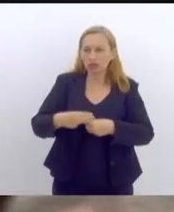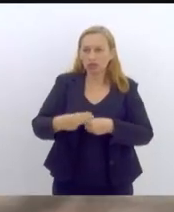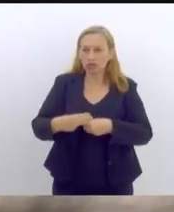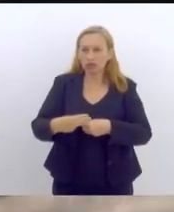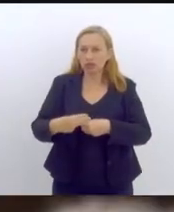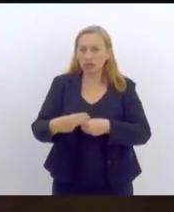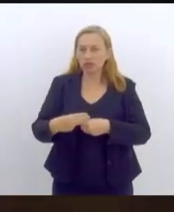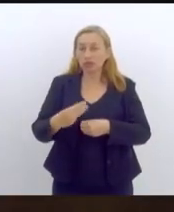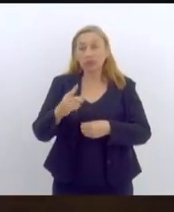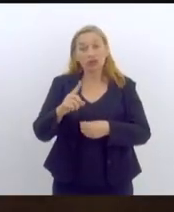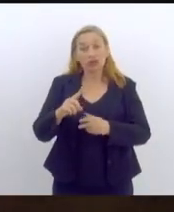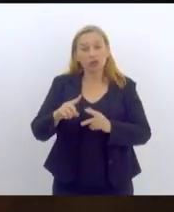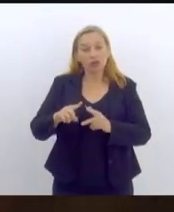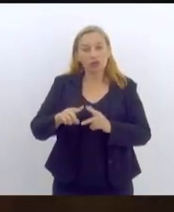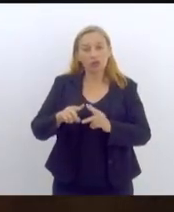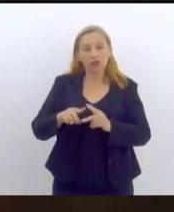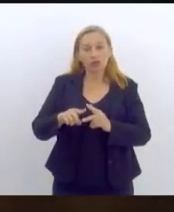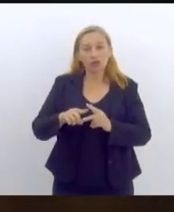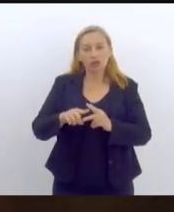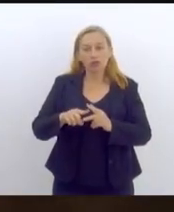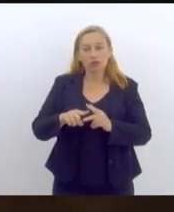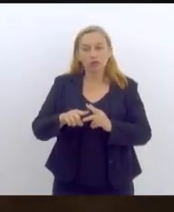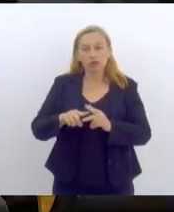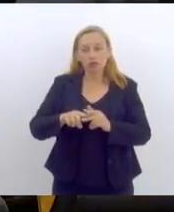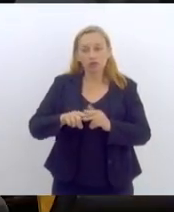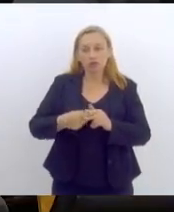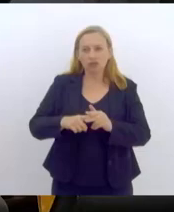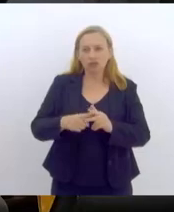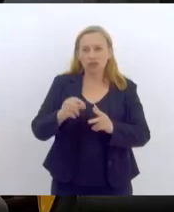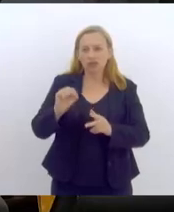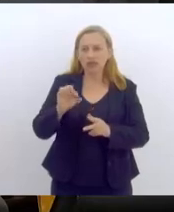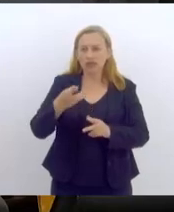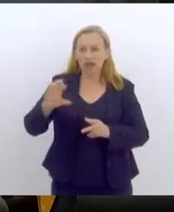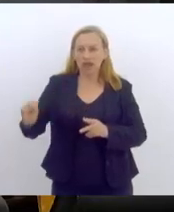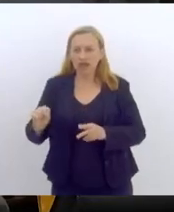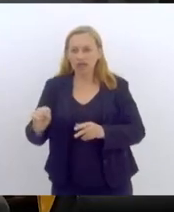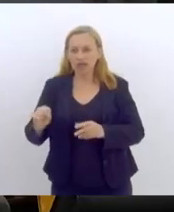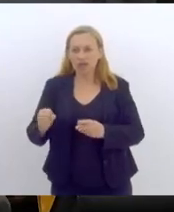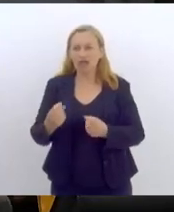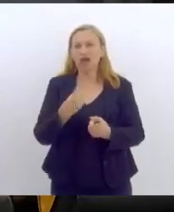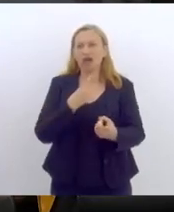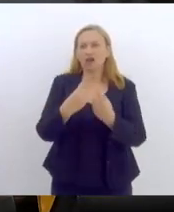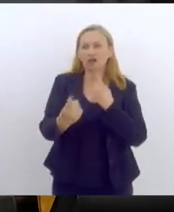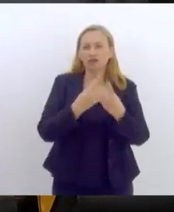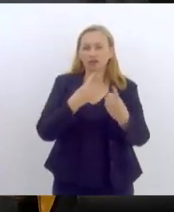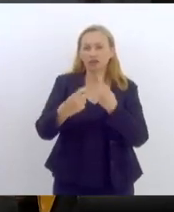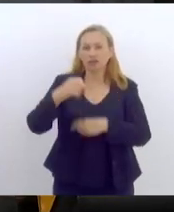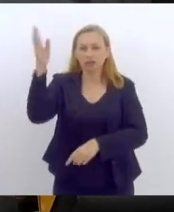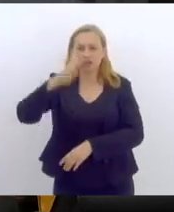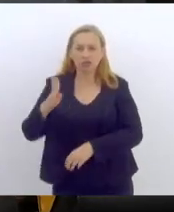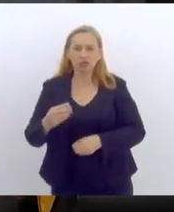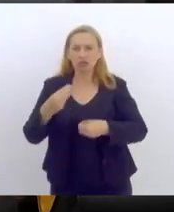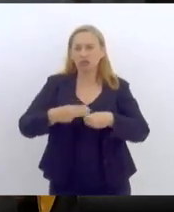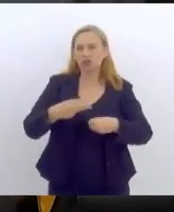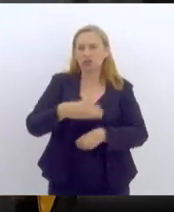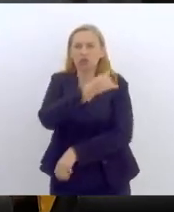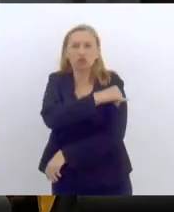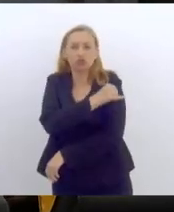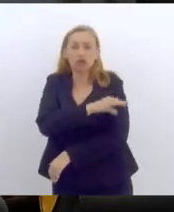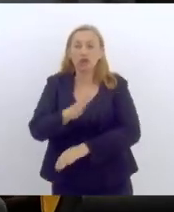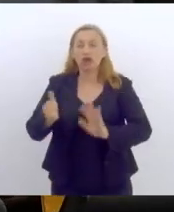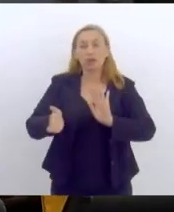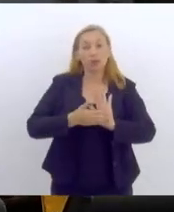mexer com a CEASA situada na Avenida Brasil, no município do Rio de Janeiro. É uma proposta